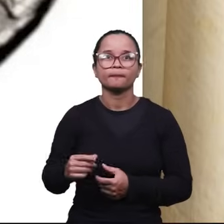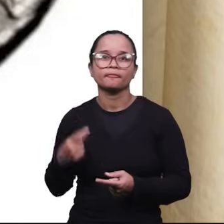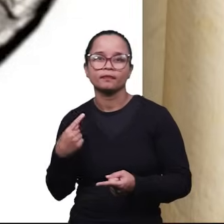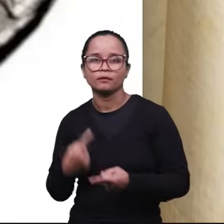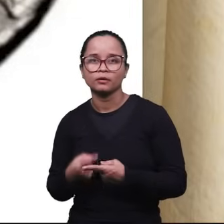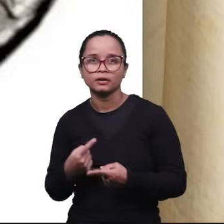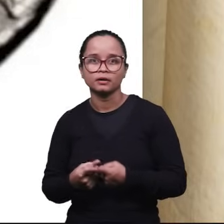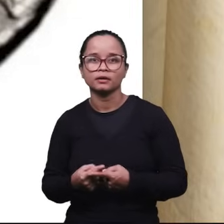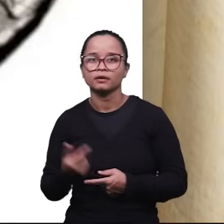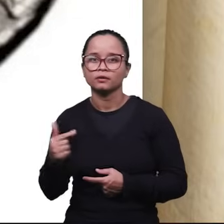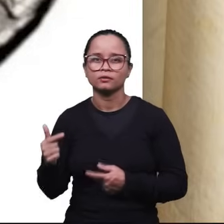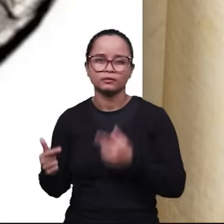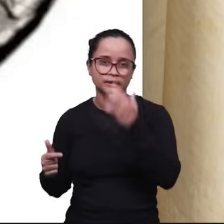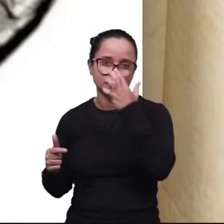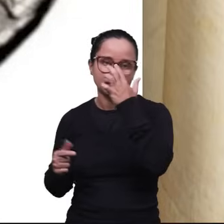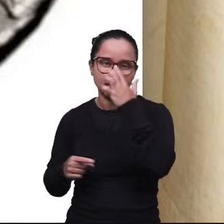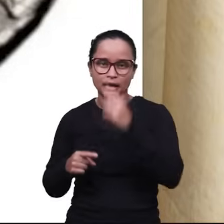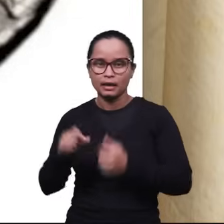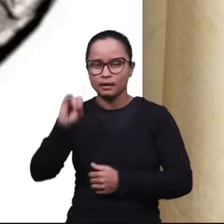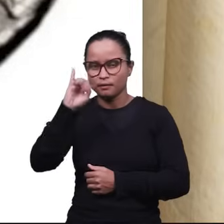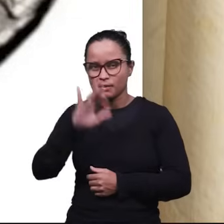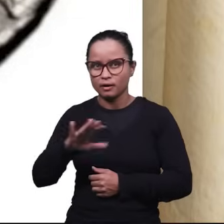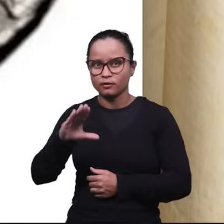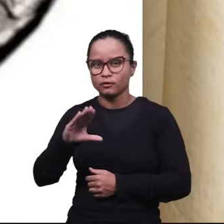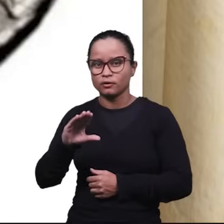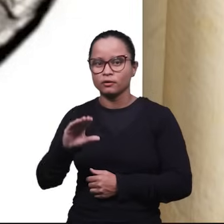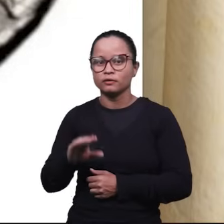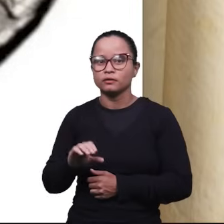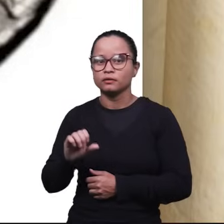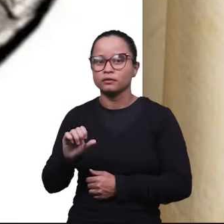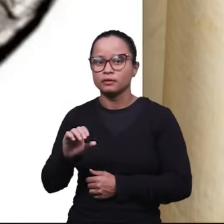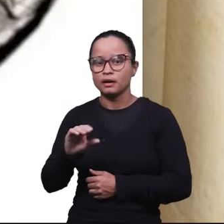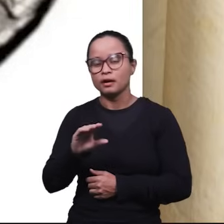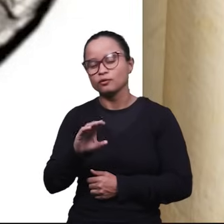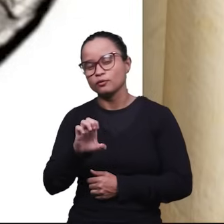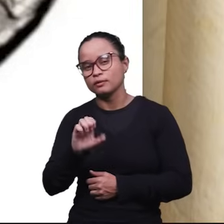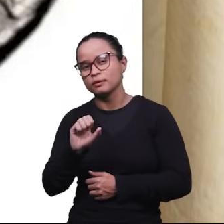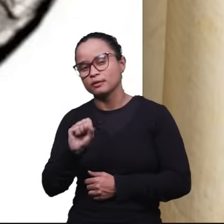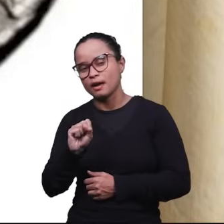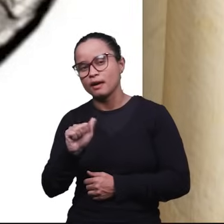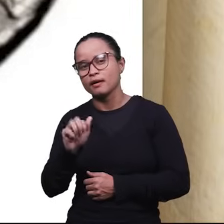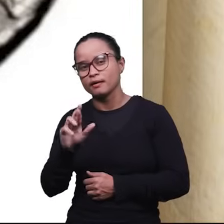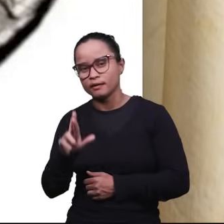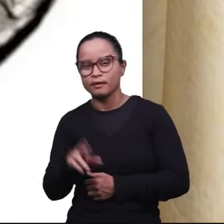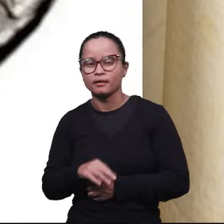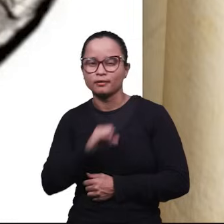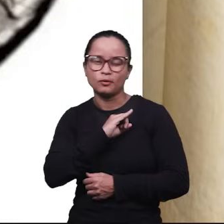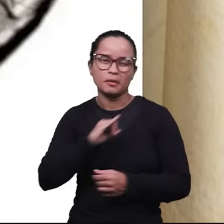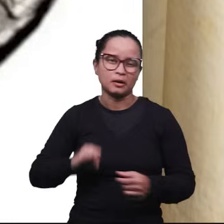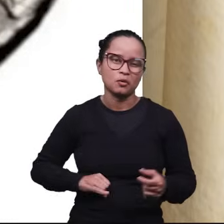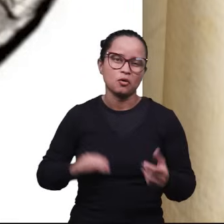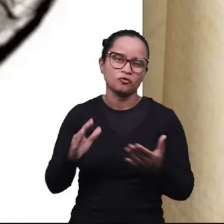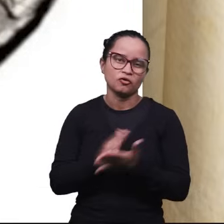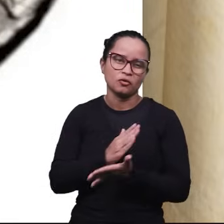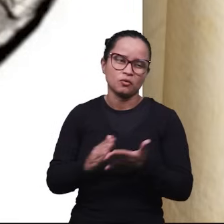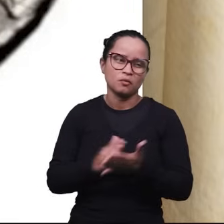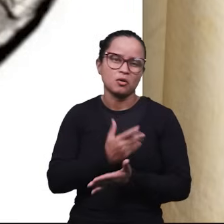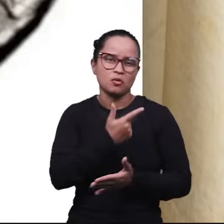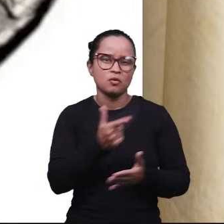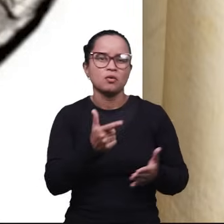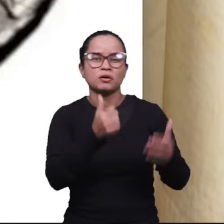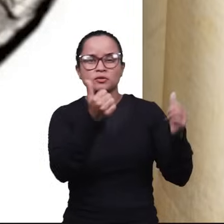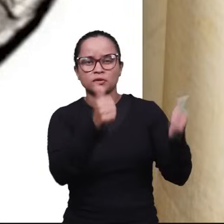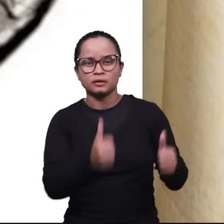ter ali a cara dos Césares, por não ter ali a efígie dos Césares, dos imperadores ou de alguma